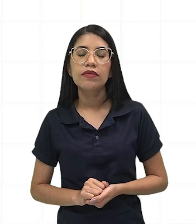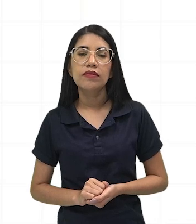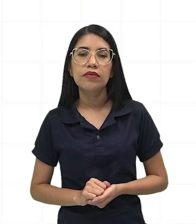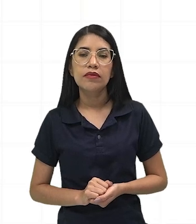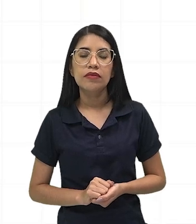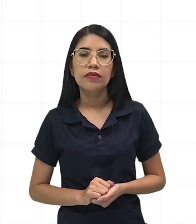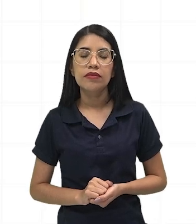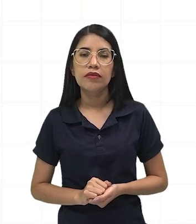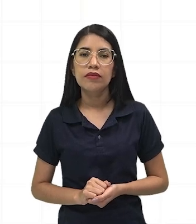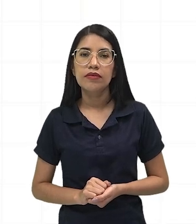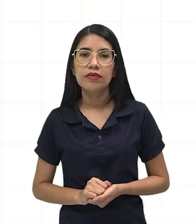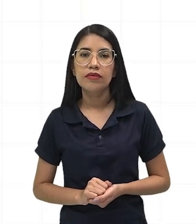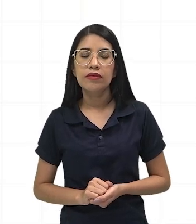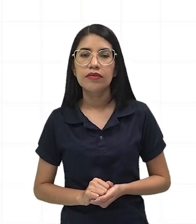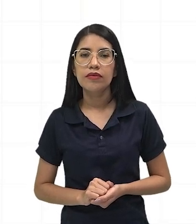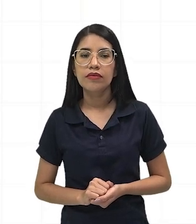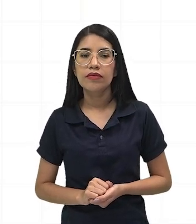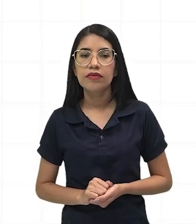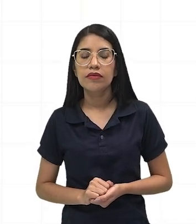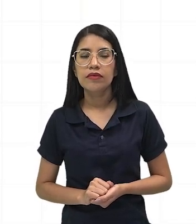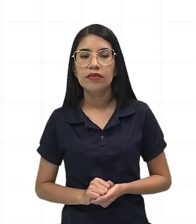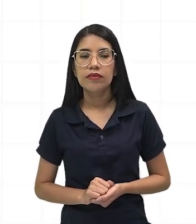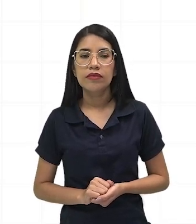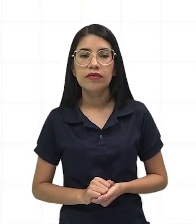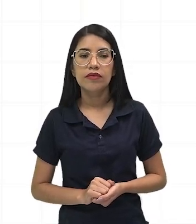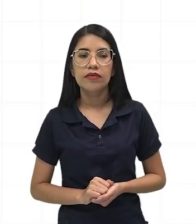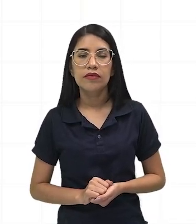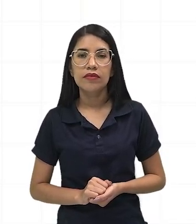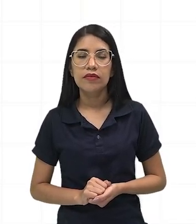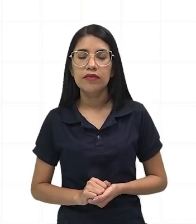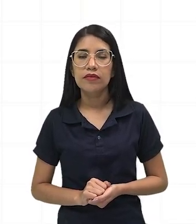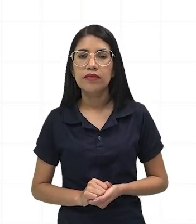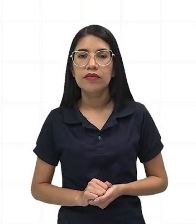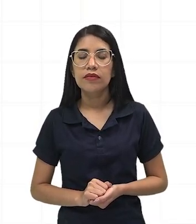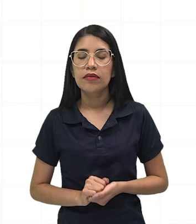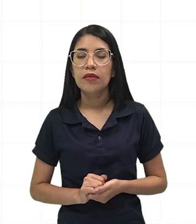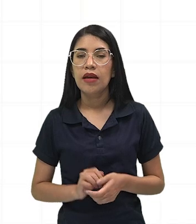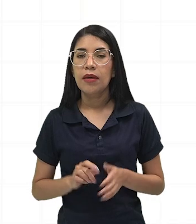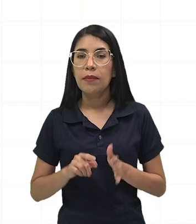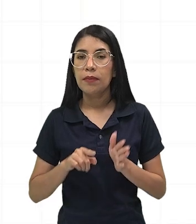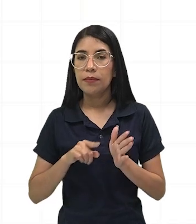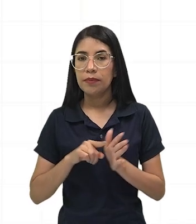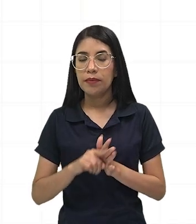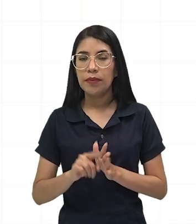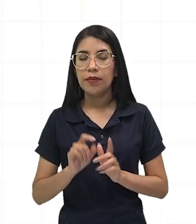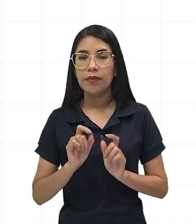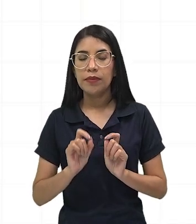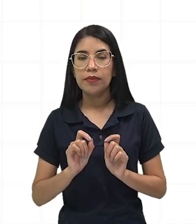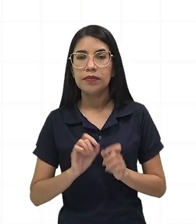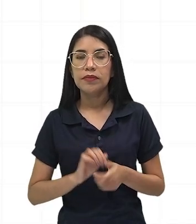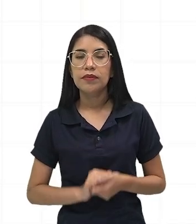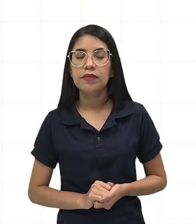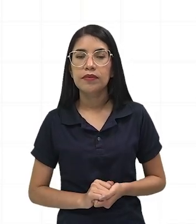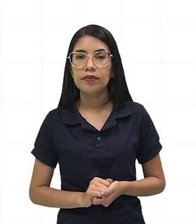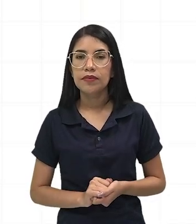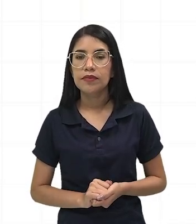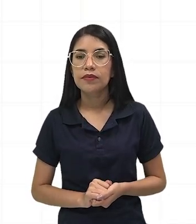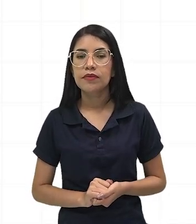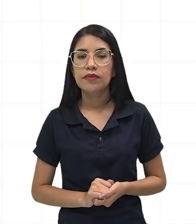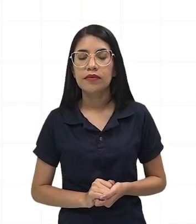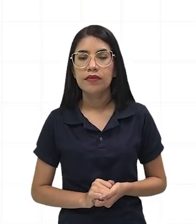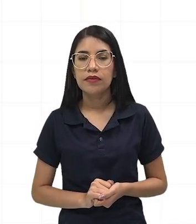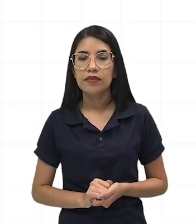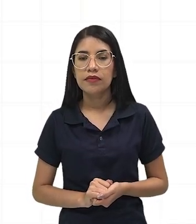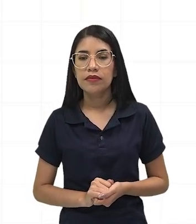Ó. Beleza? Queremos saber, ó, o teu x